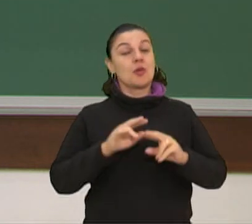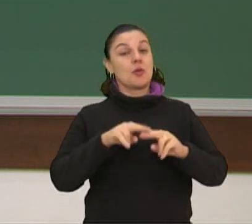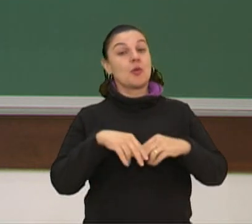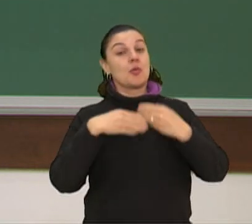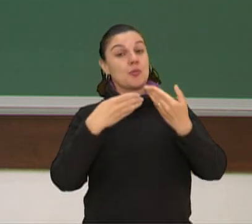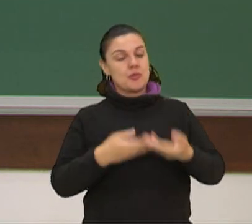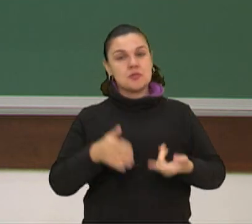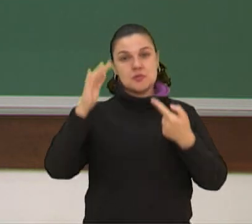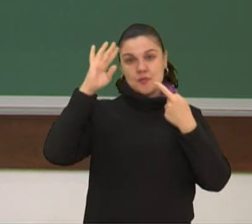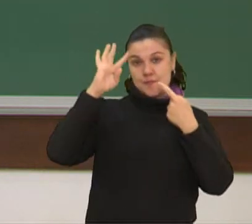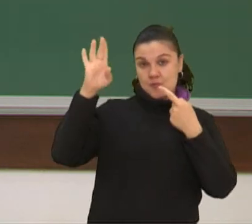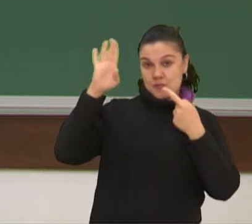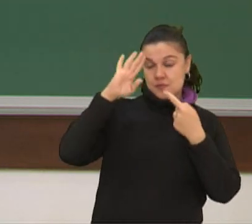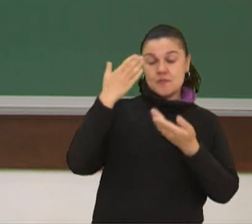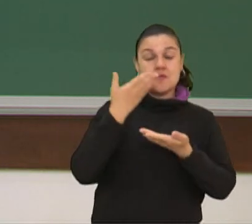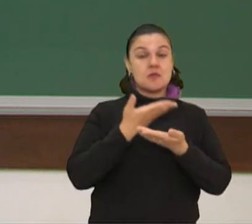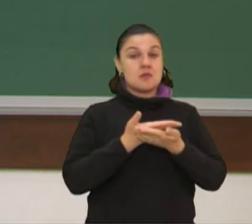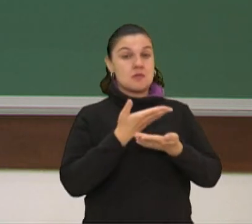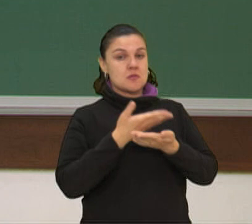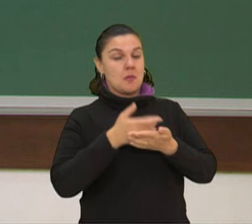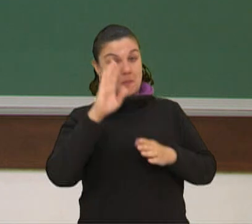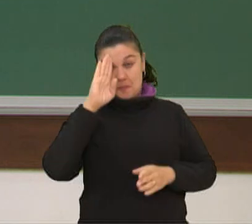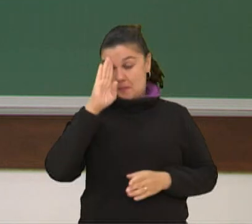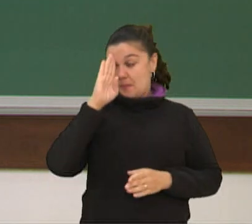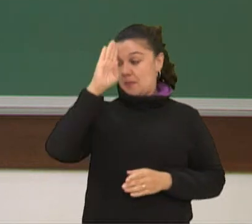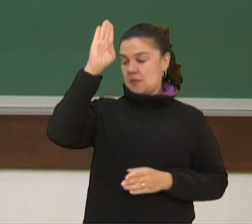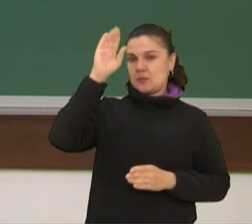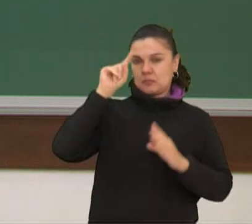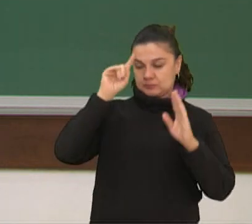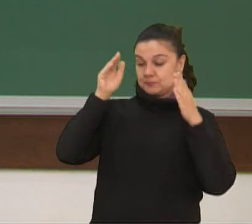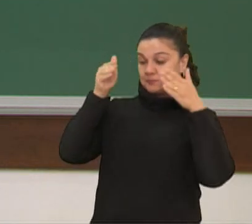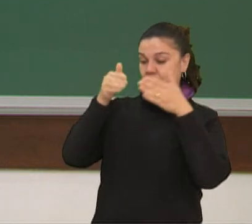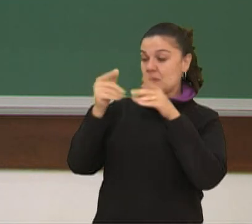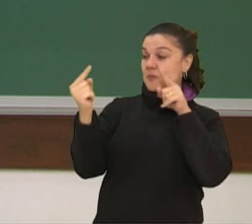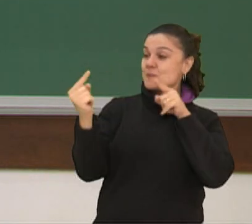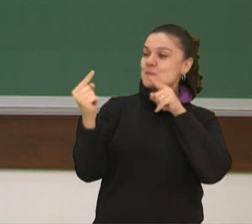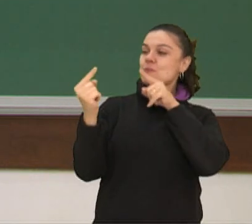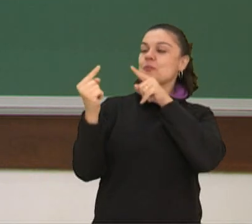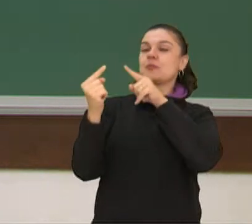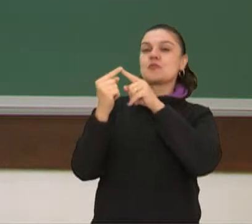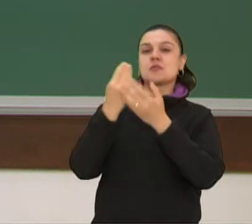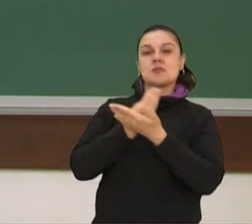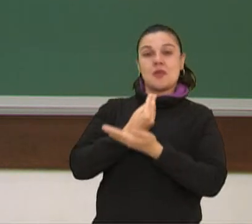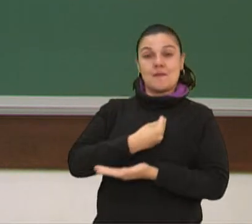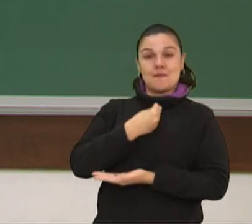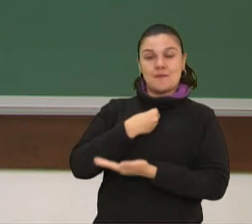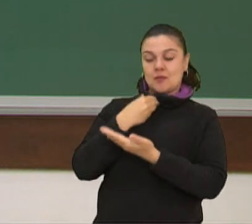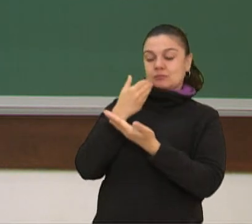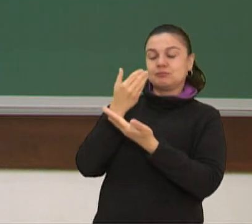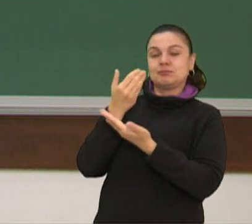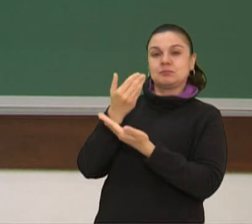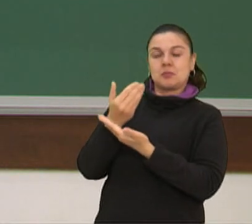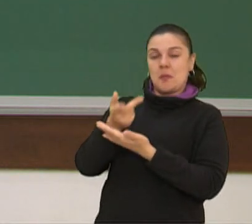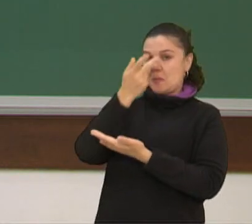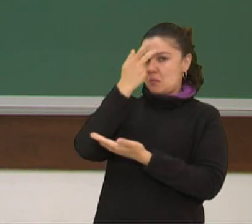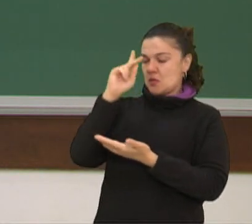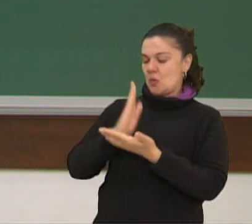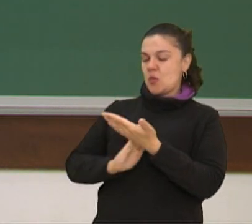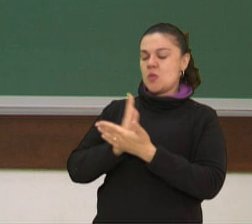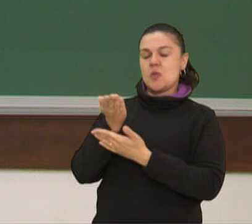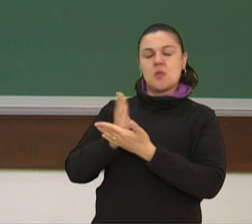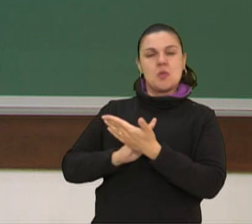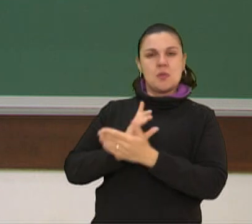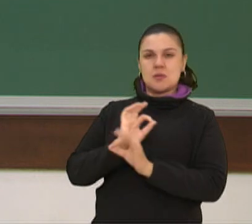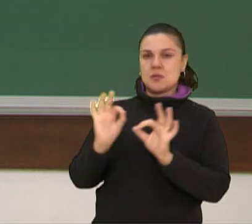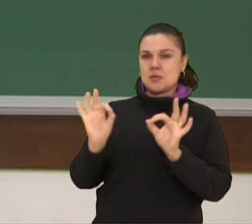Seja uma coisa muito boa ou muito ruim, você sempre vai estar imperturbável.